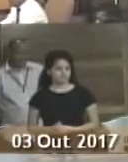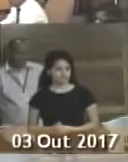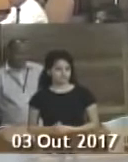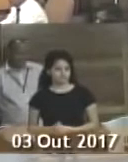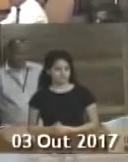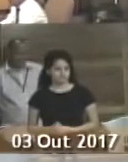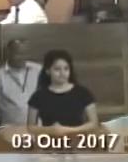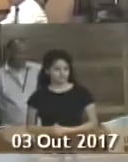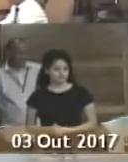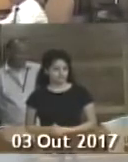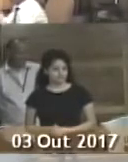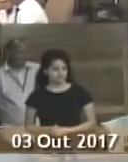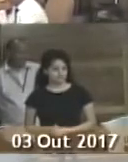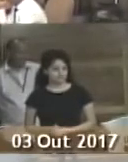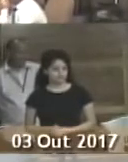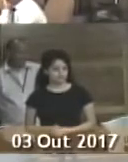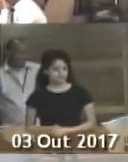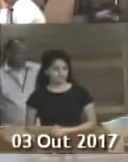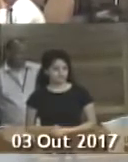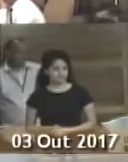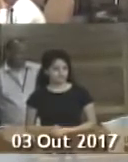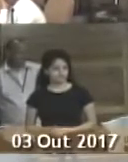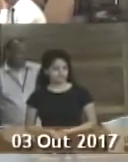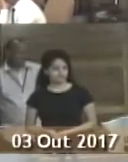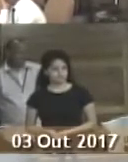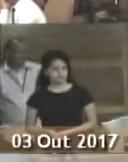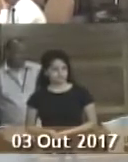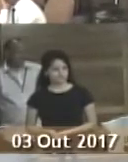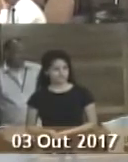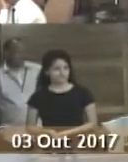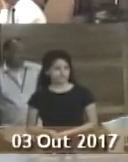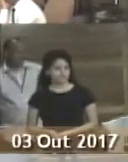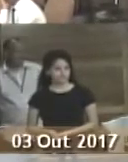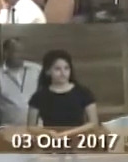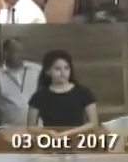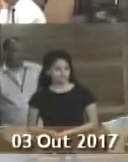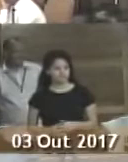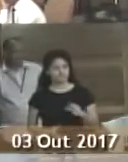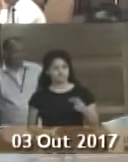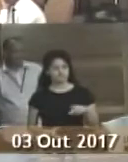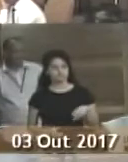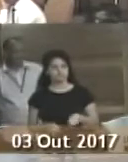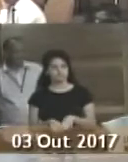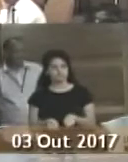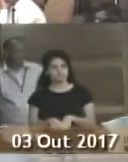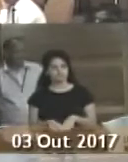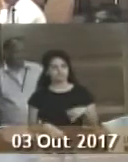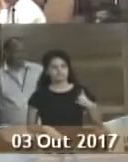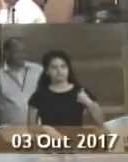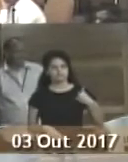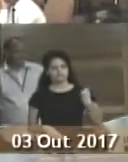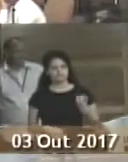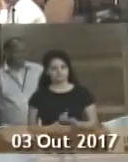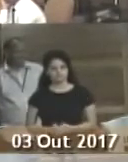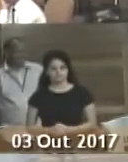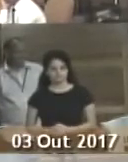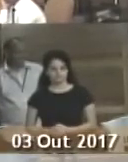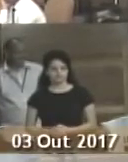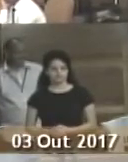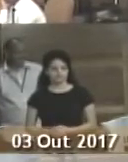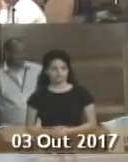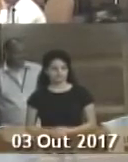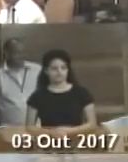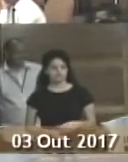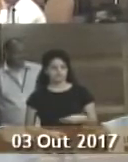ontem. O Elinho também fez aniversário, presidente. O Elinho também fez aniversário dia 1º, né? Dia